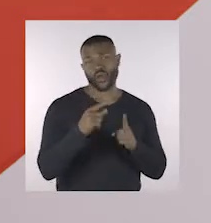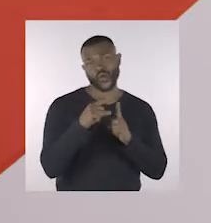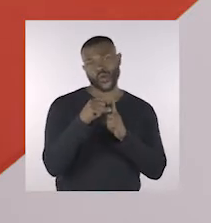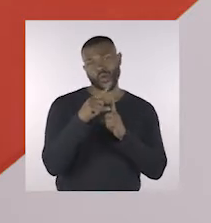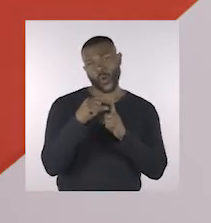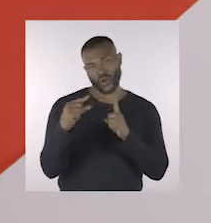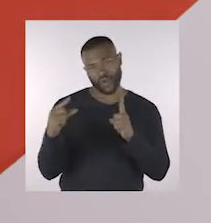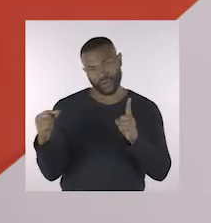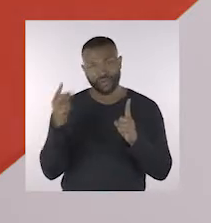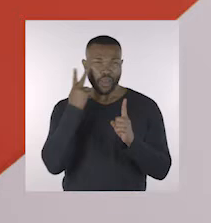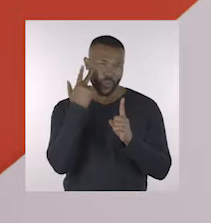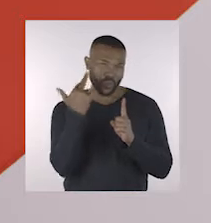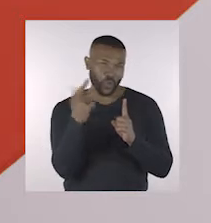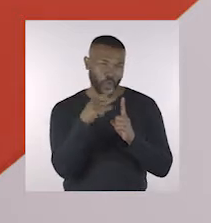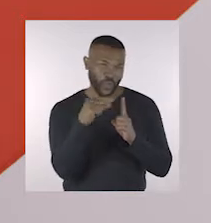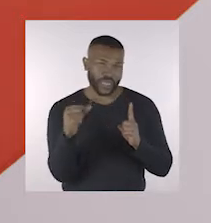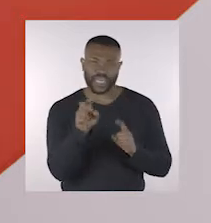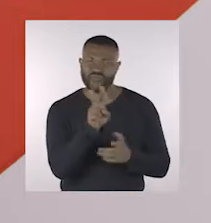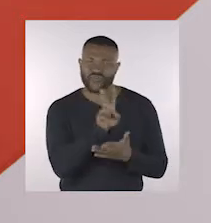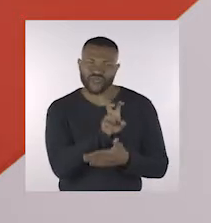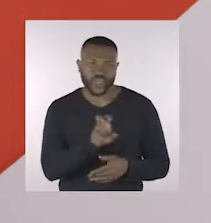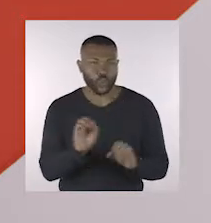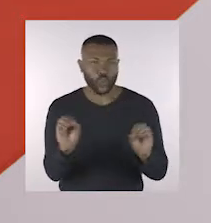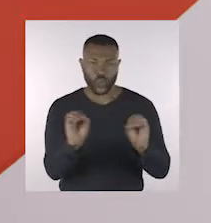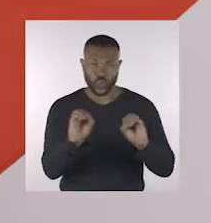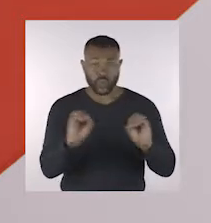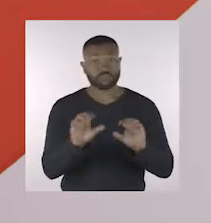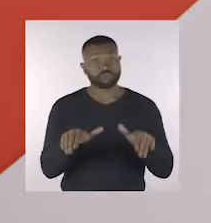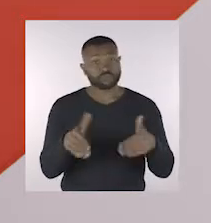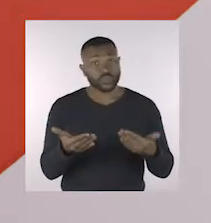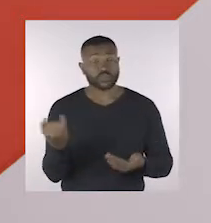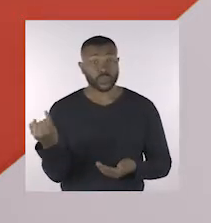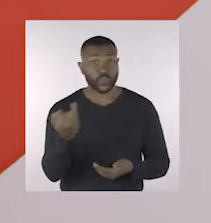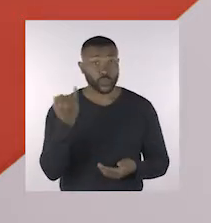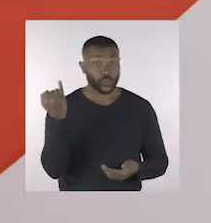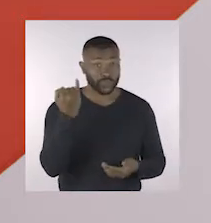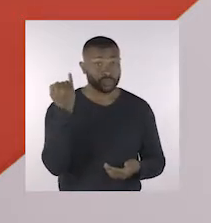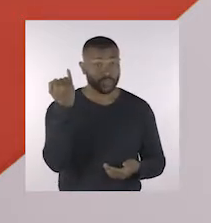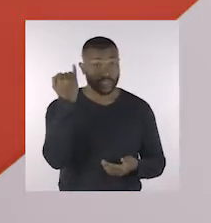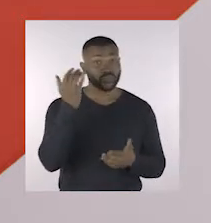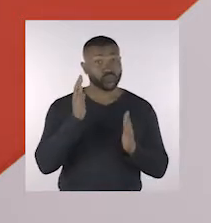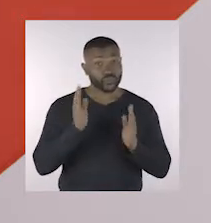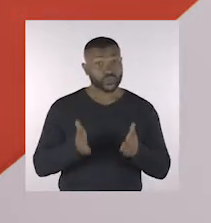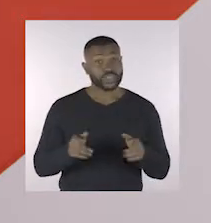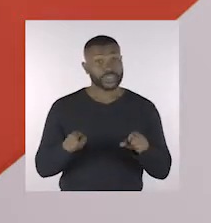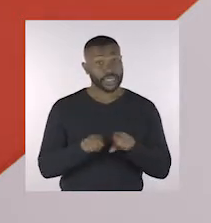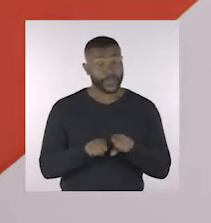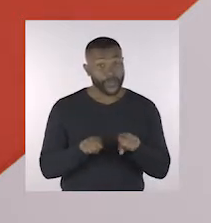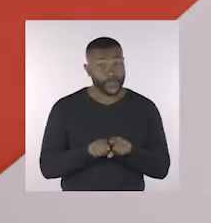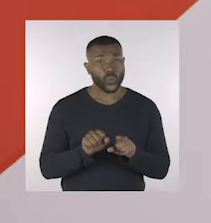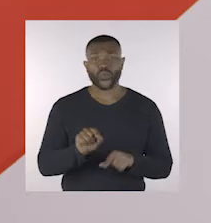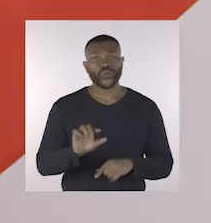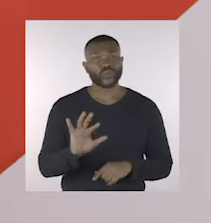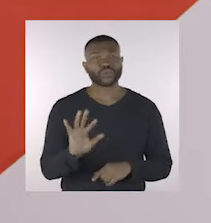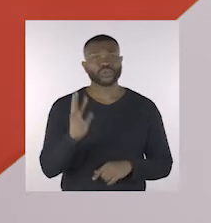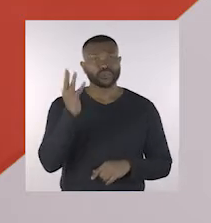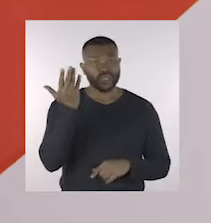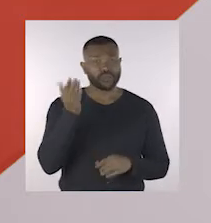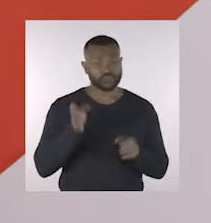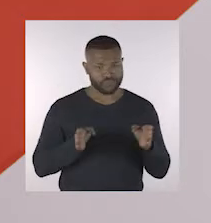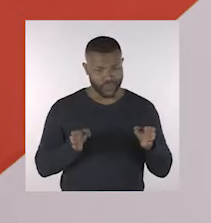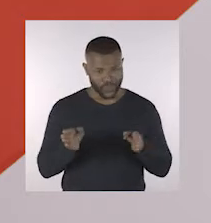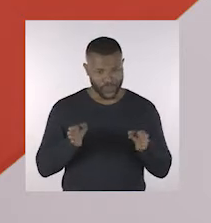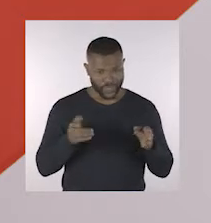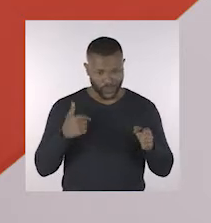orgânica né se você tem uma evolução sem veneno então a gente é isso aí é isso é importante e eu nunca fui nessa foi né